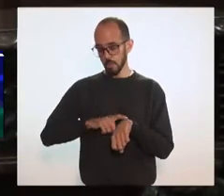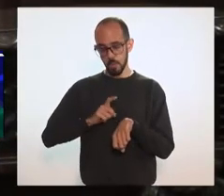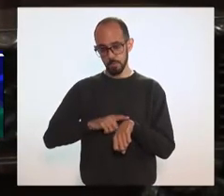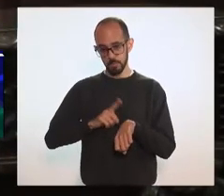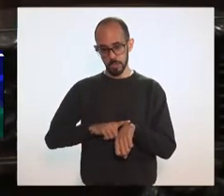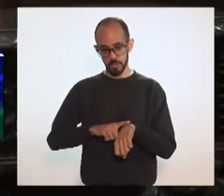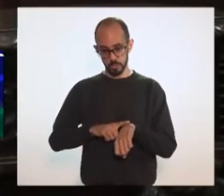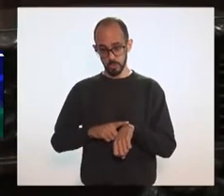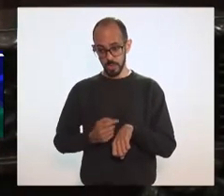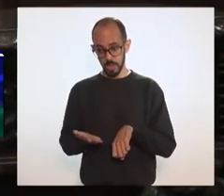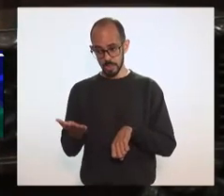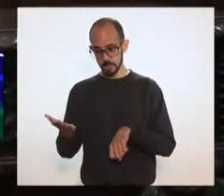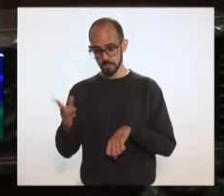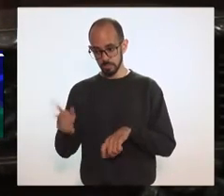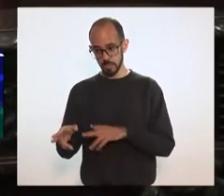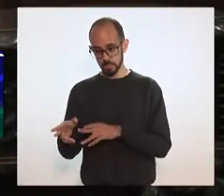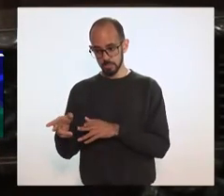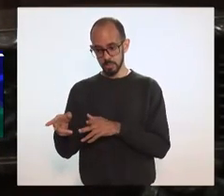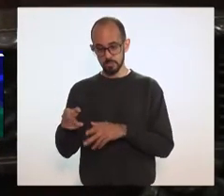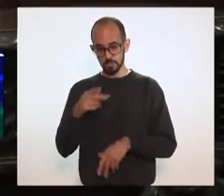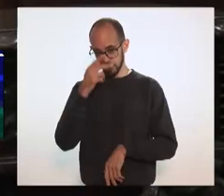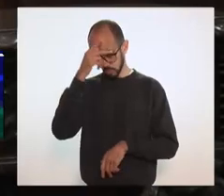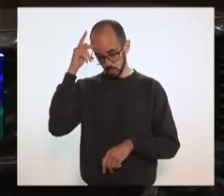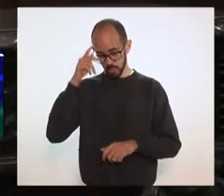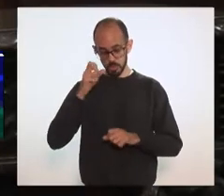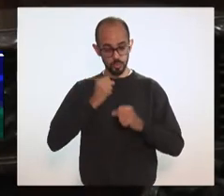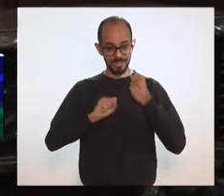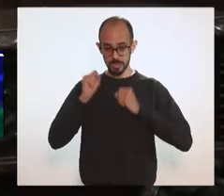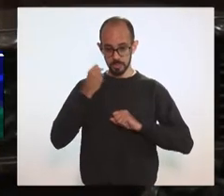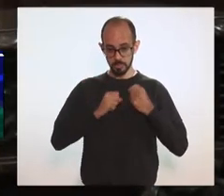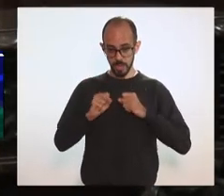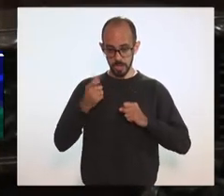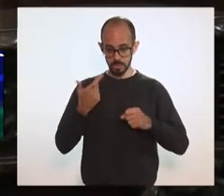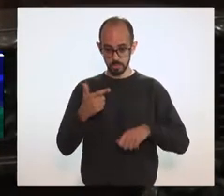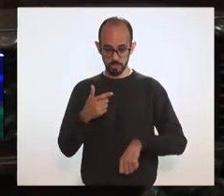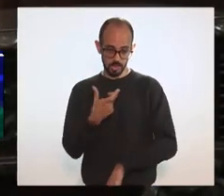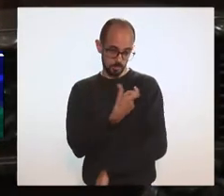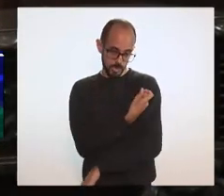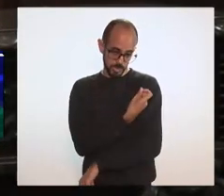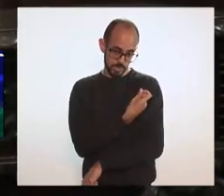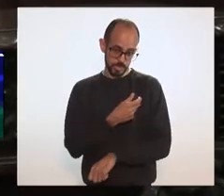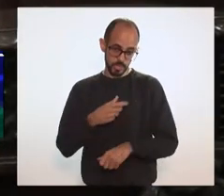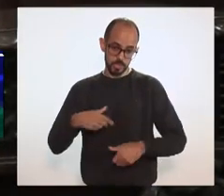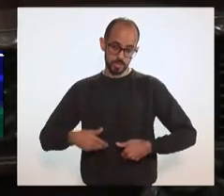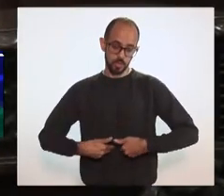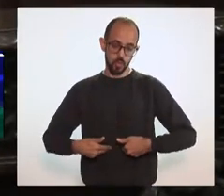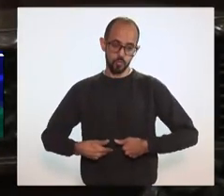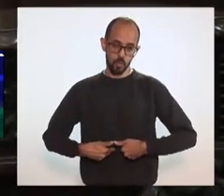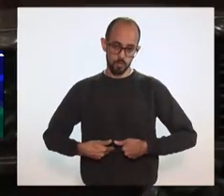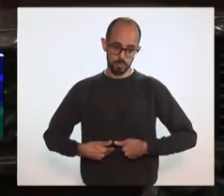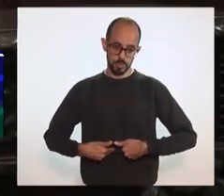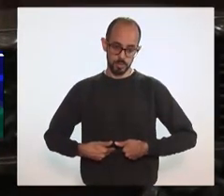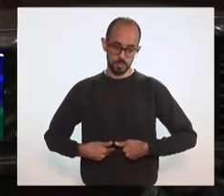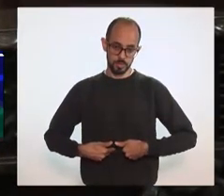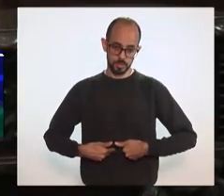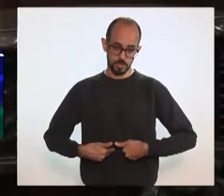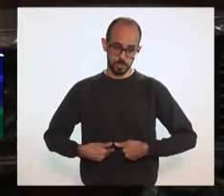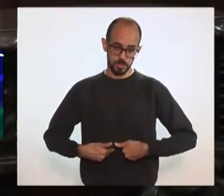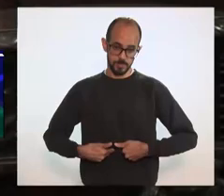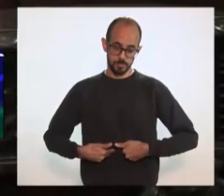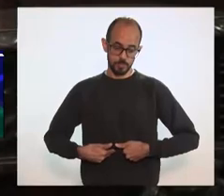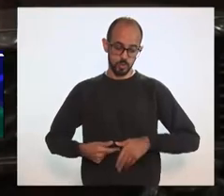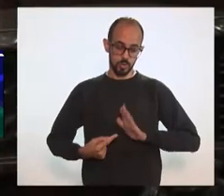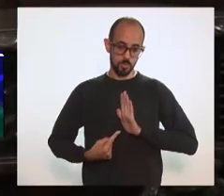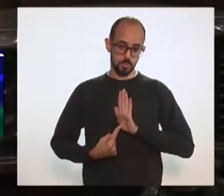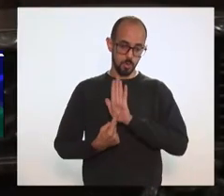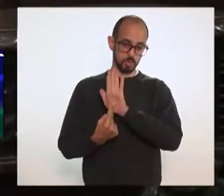estão desempregadas, desesperadas, sem vacina e passando fome. Então, o que eu trago aqui não é só